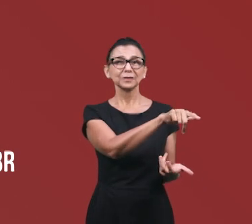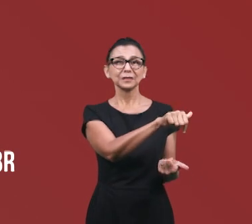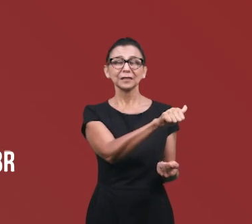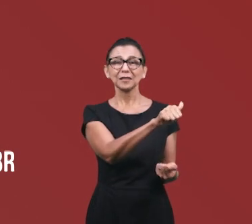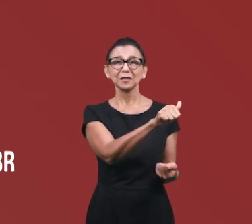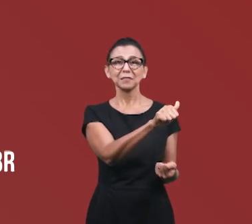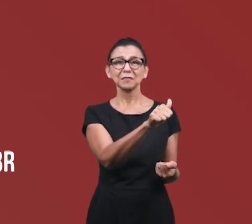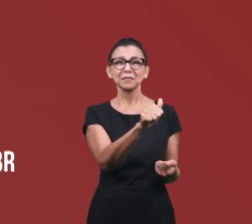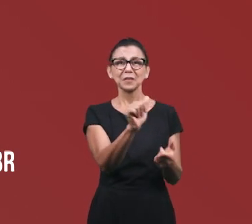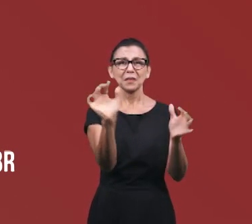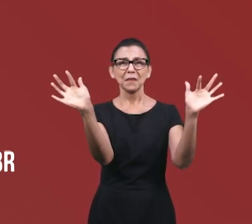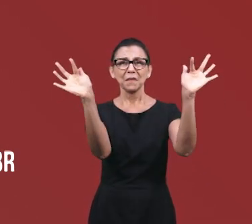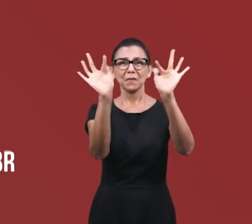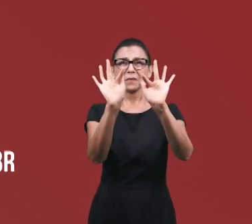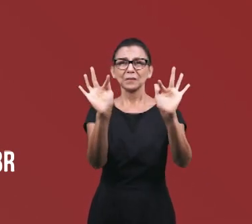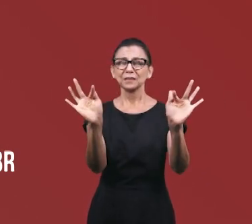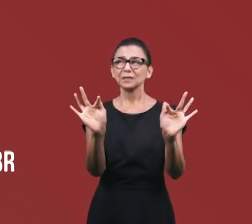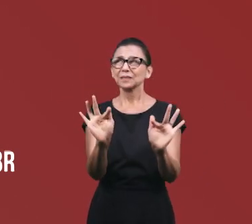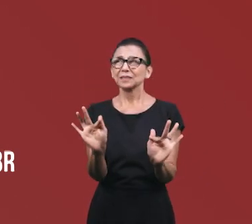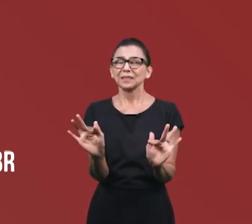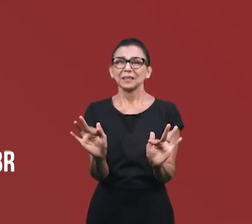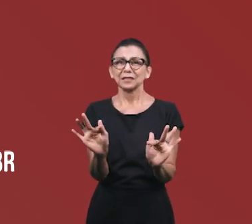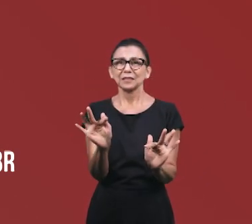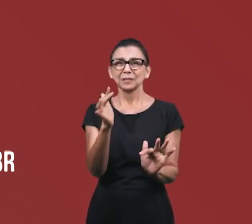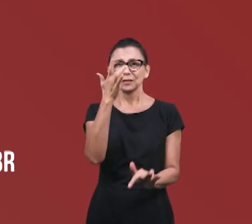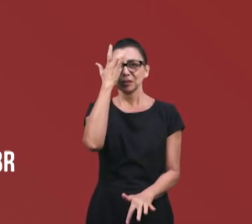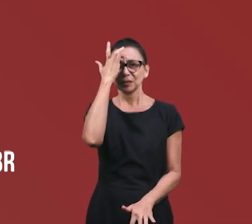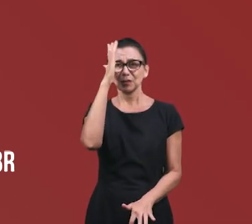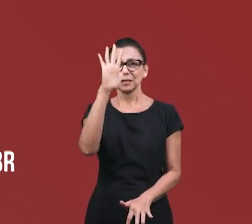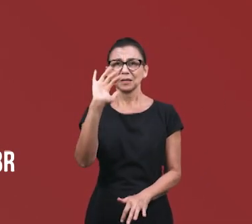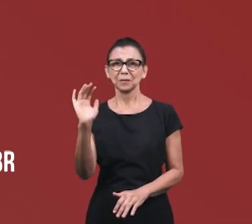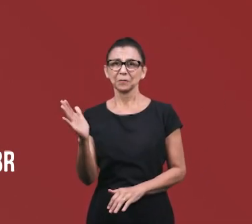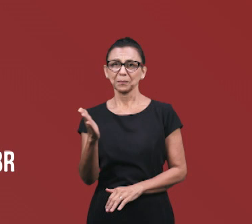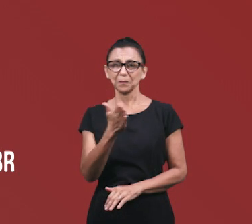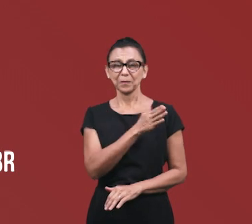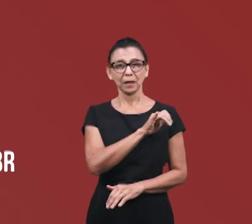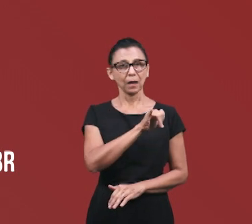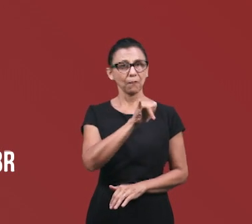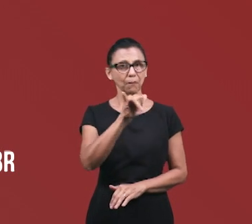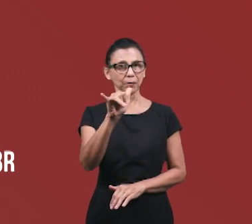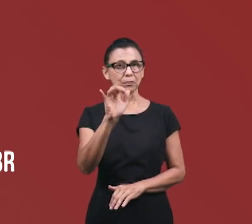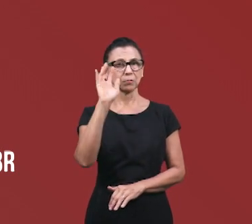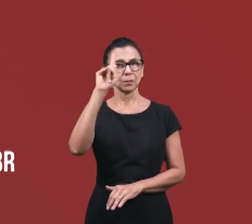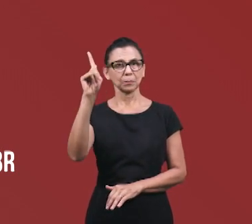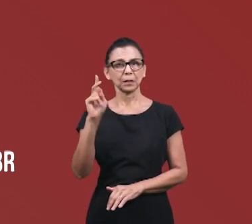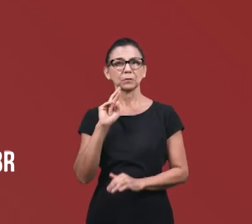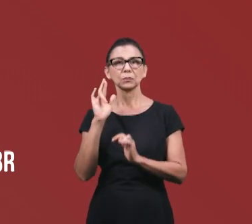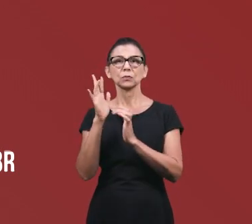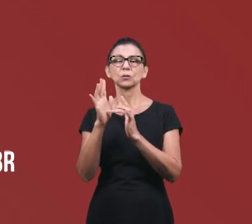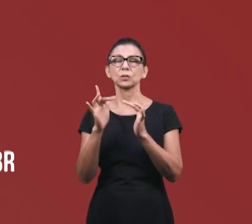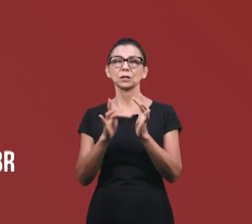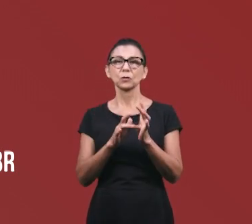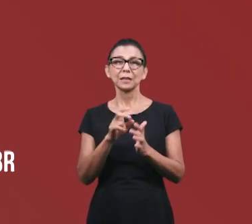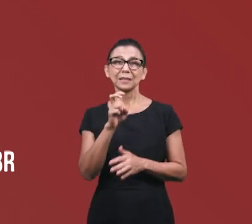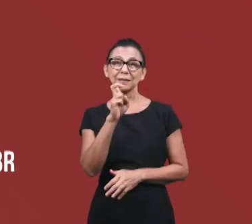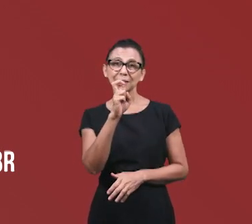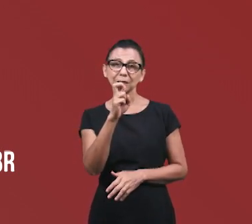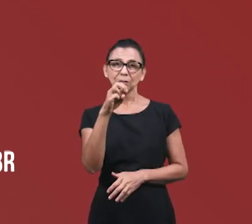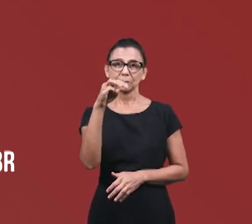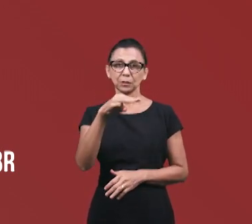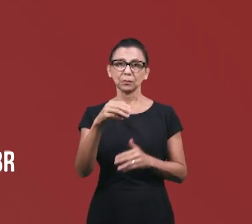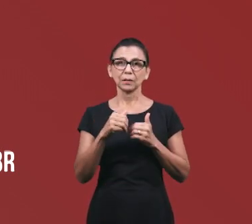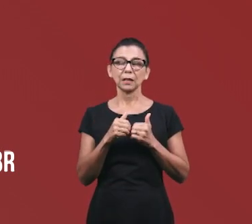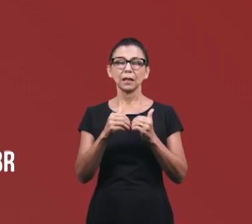não sabe o que é ser feliz. A paz do Senhor Jesus. Dentro de 5